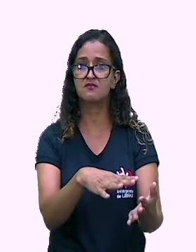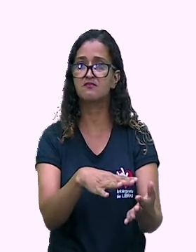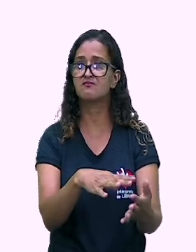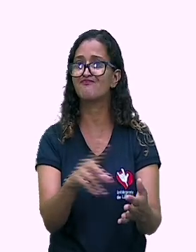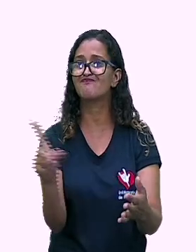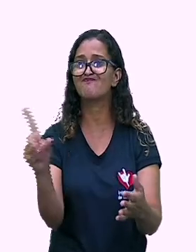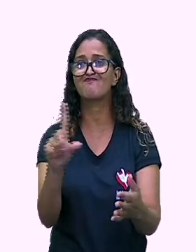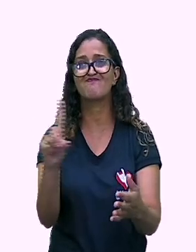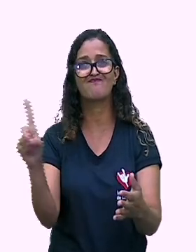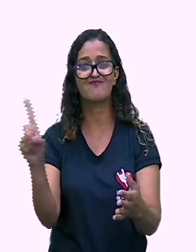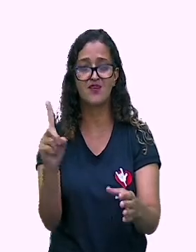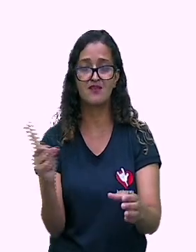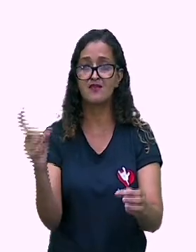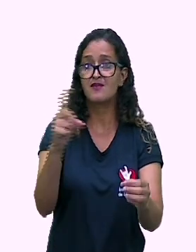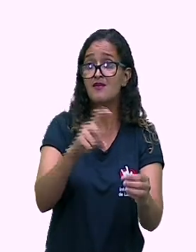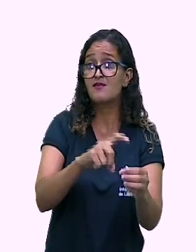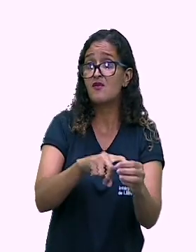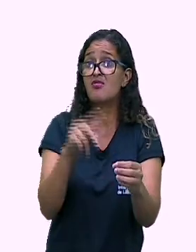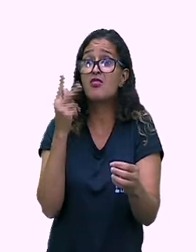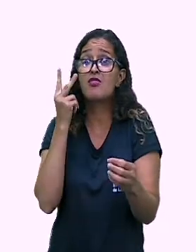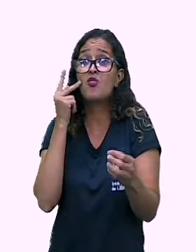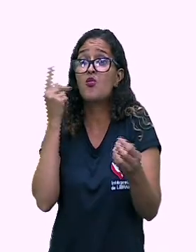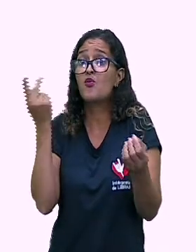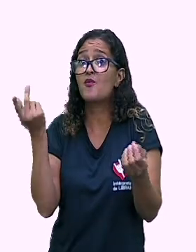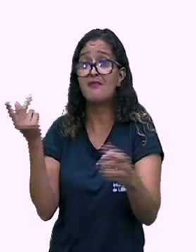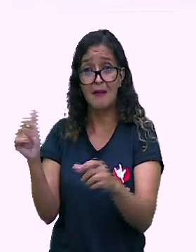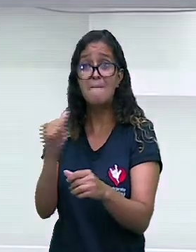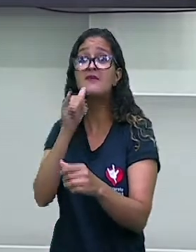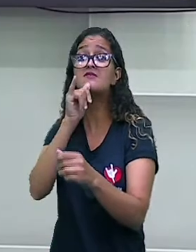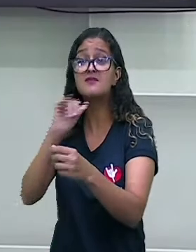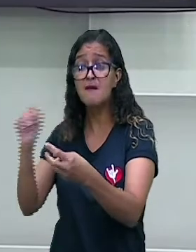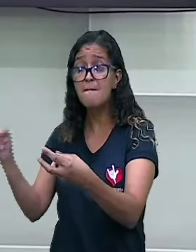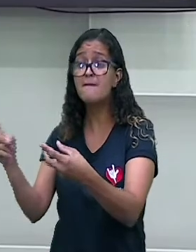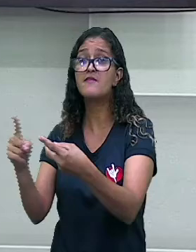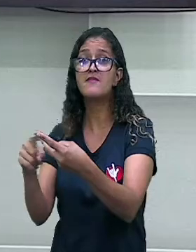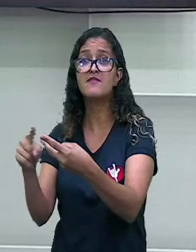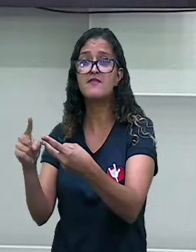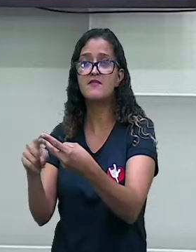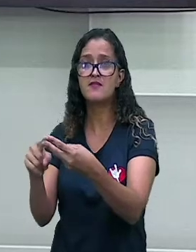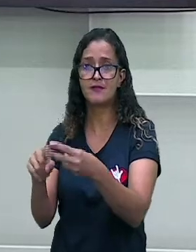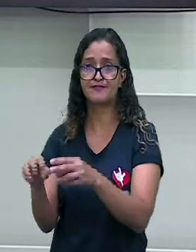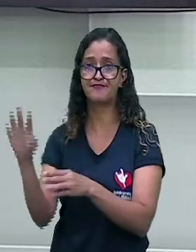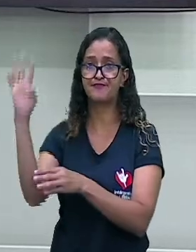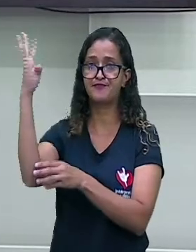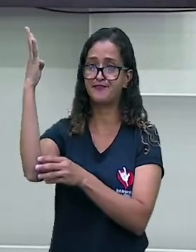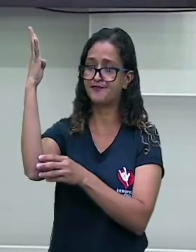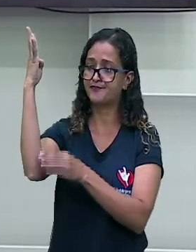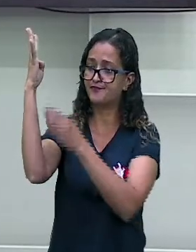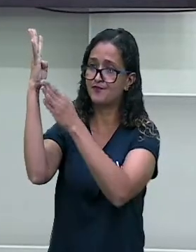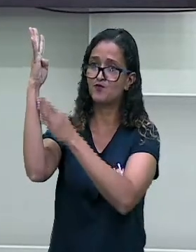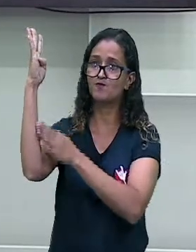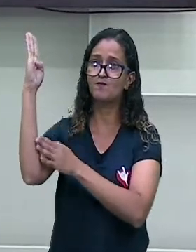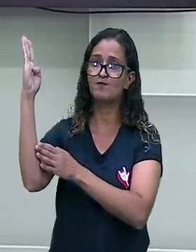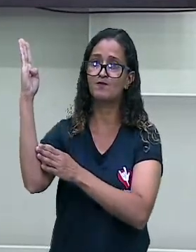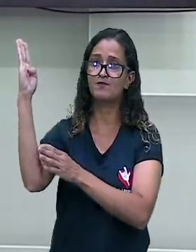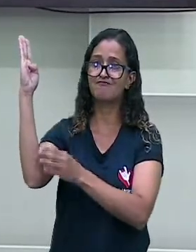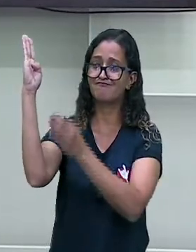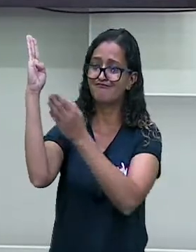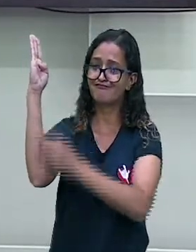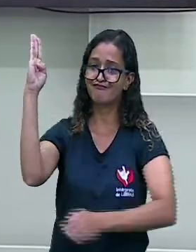estado original. É um exemplo de irreversível. Uma madeira queimada, não tem como